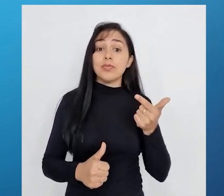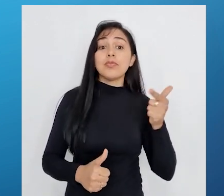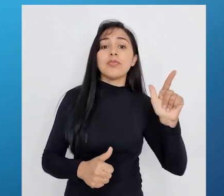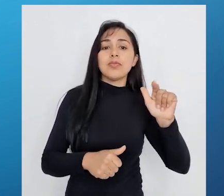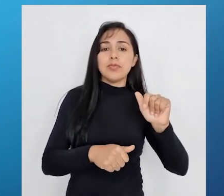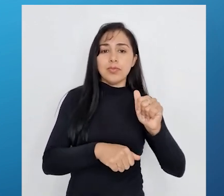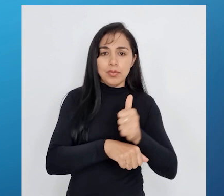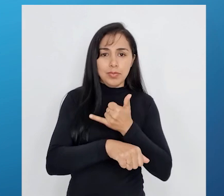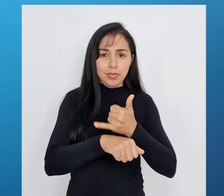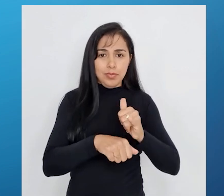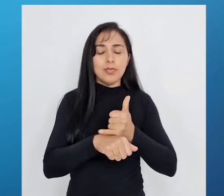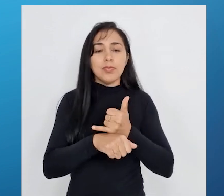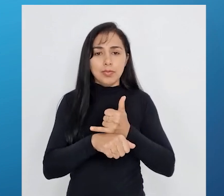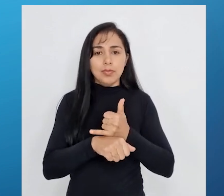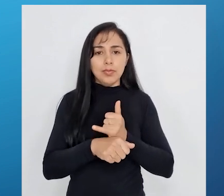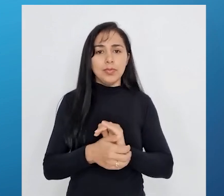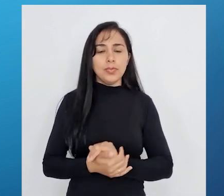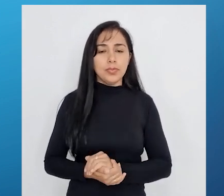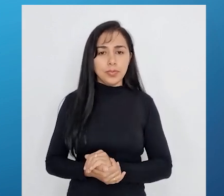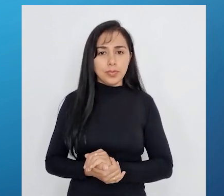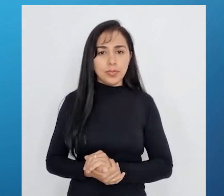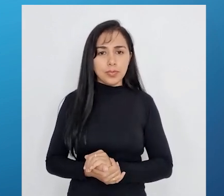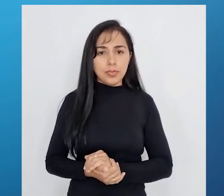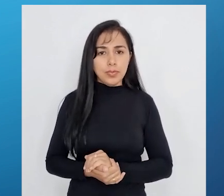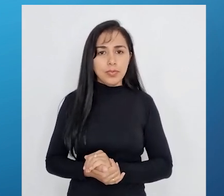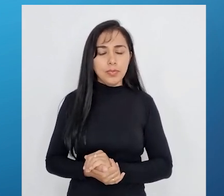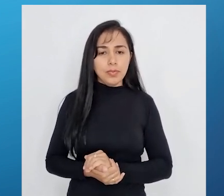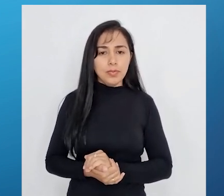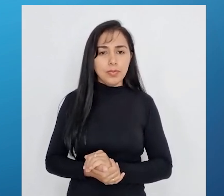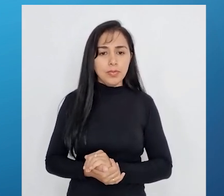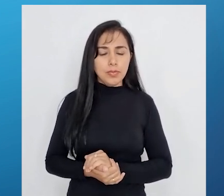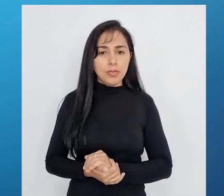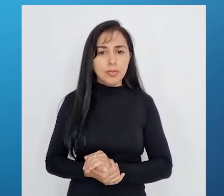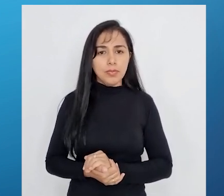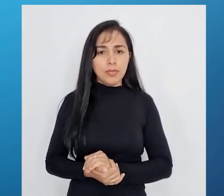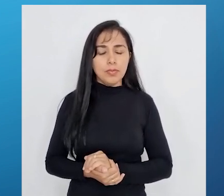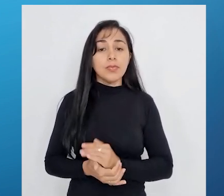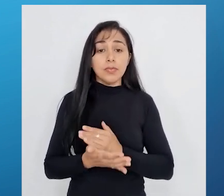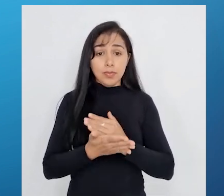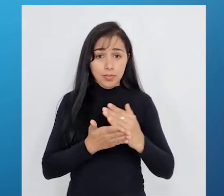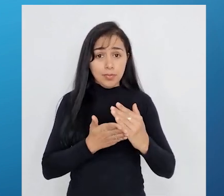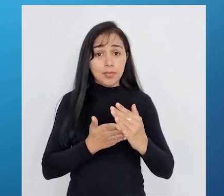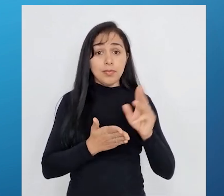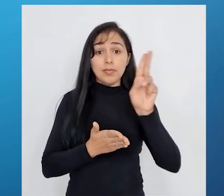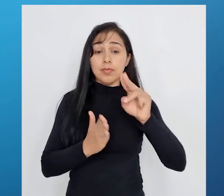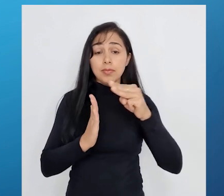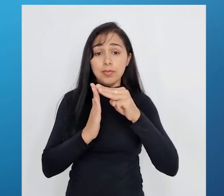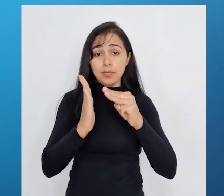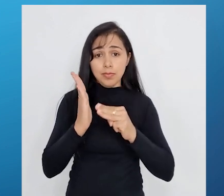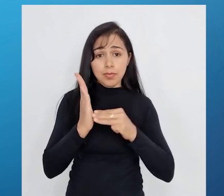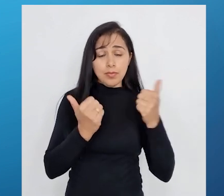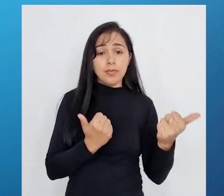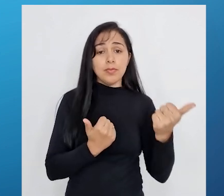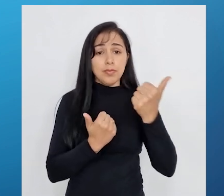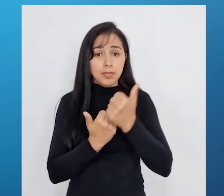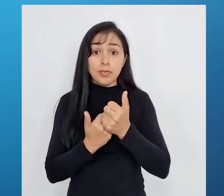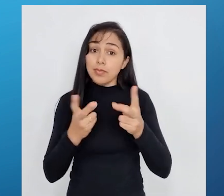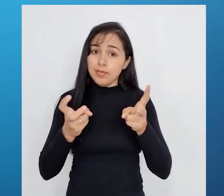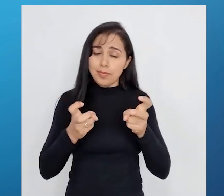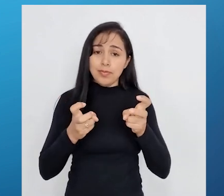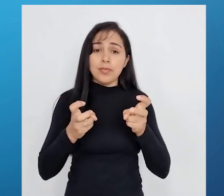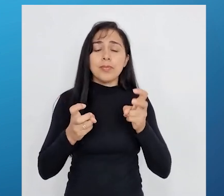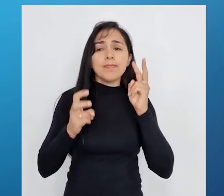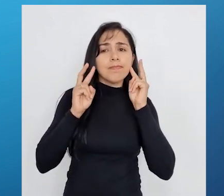que a gente está aprendendo hoje, que é o método da substituição. Então, vamos lá. Aqui, aparentemente, não é tão